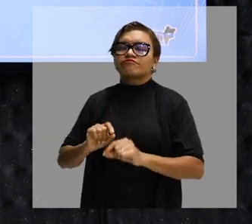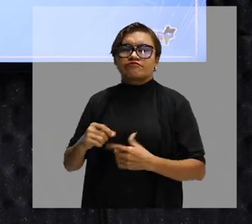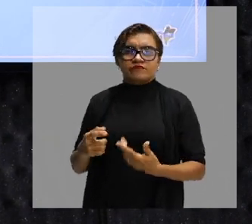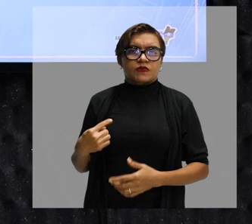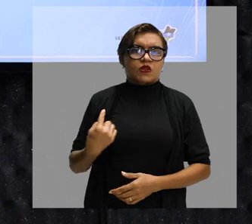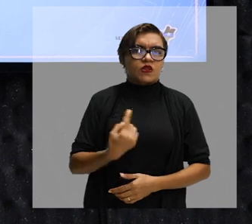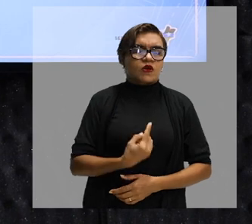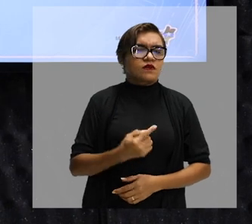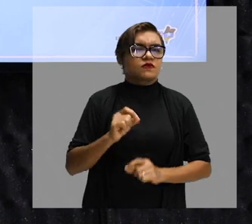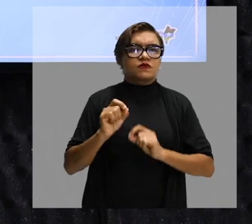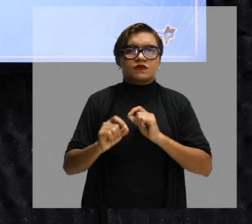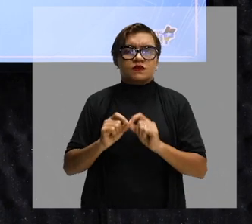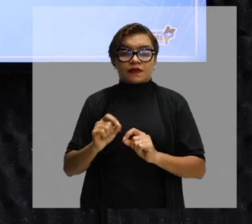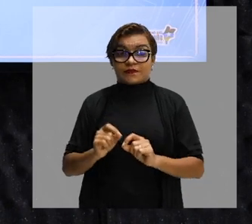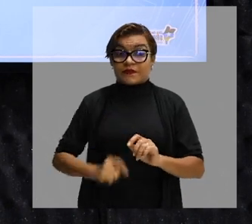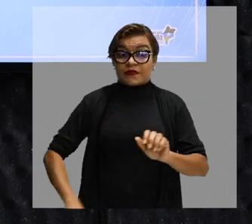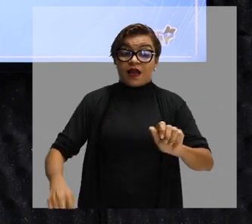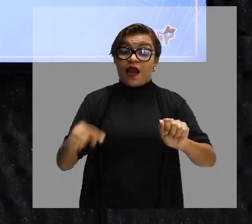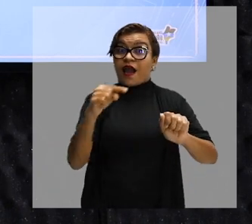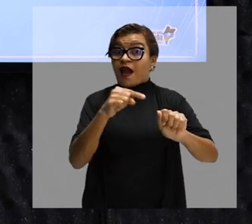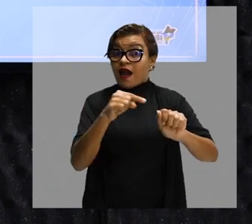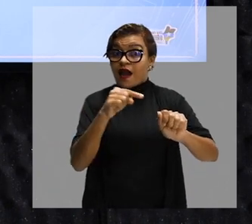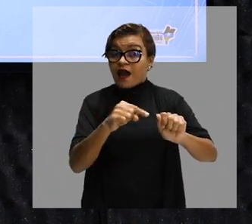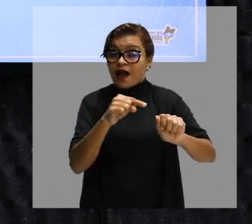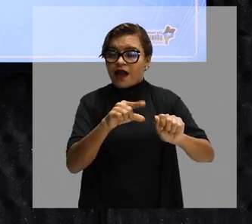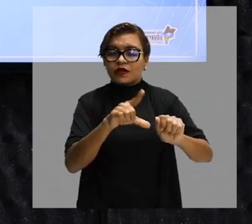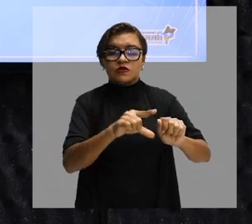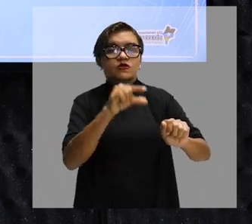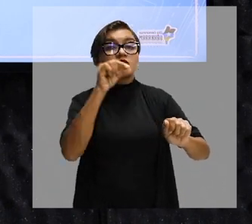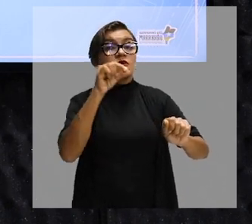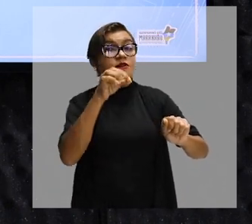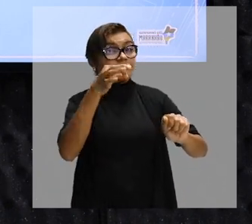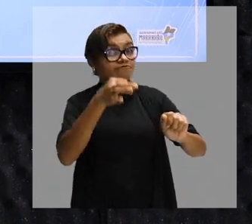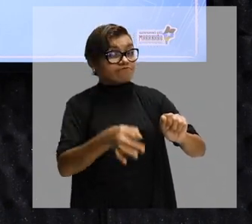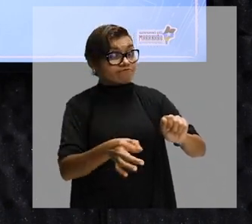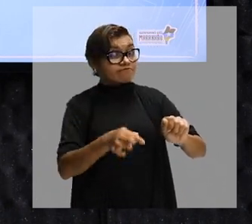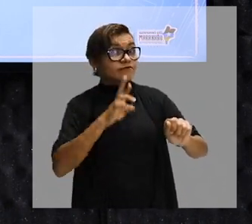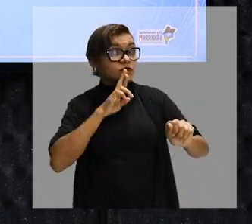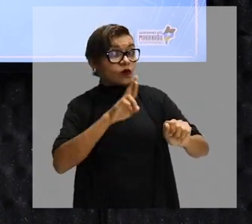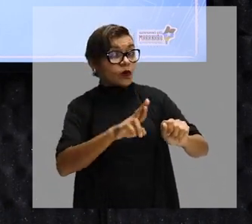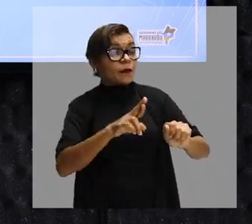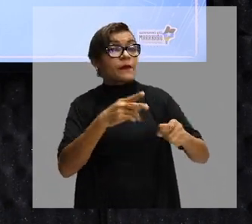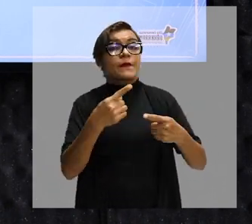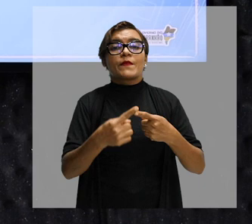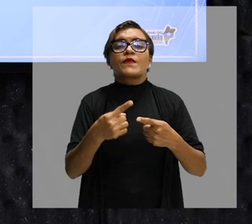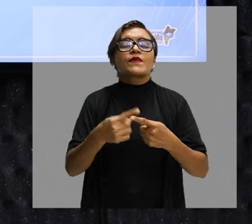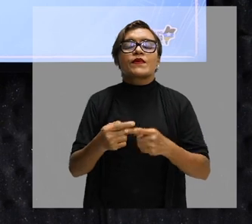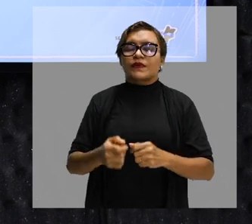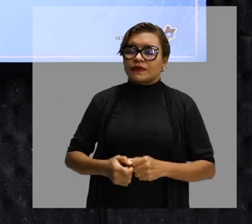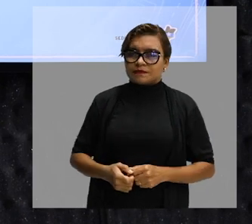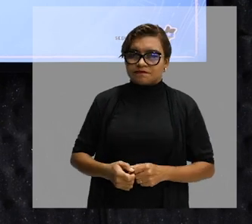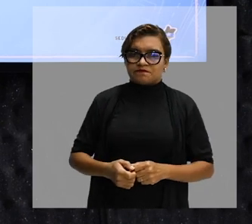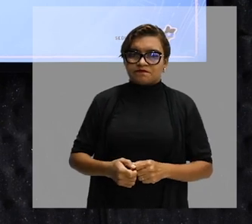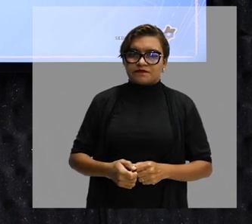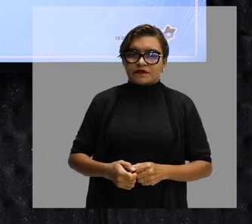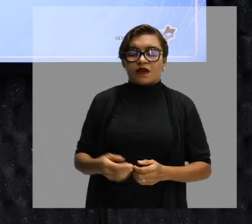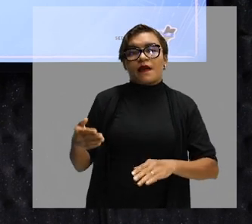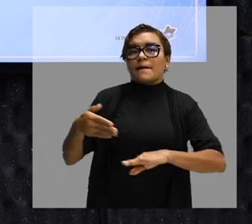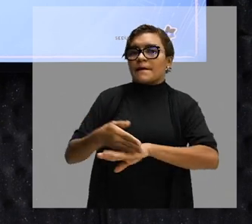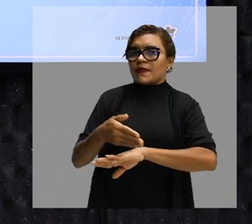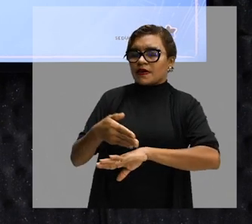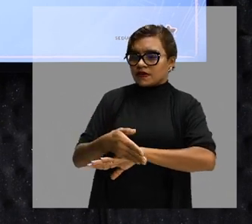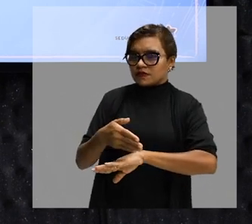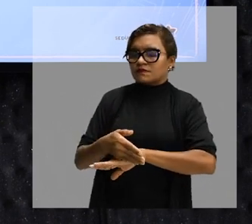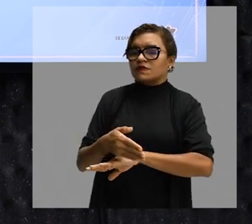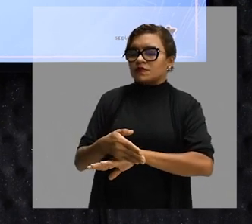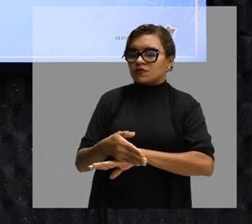claramente nos inspirar na letra A para assinalar como resposta, como este critério de seleção para participação, que é o que